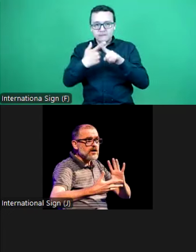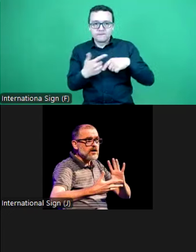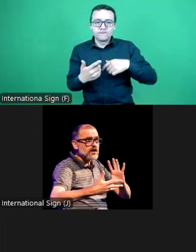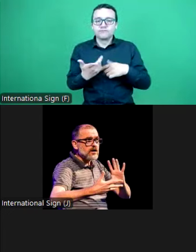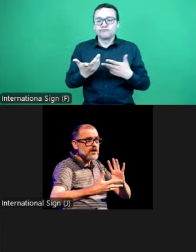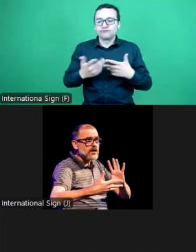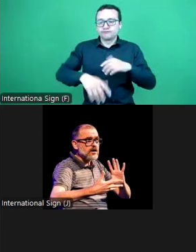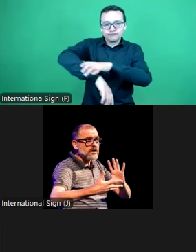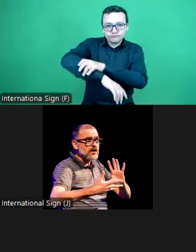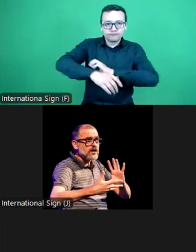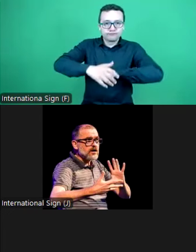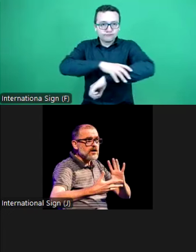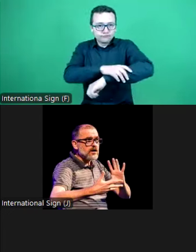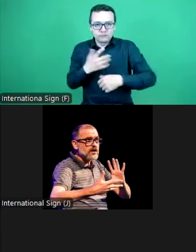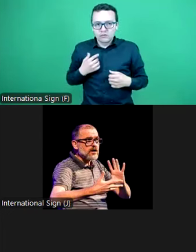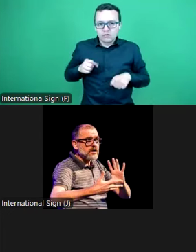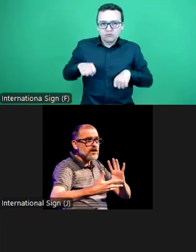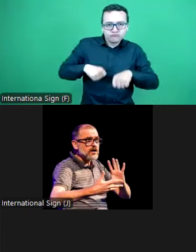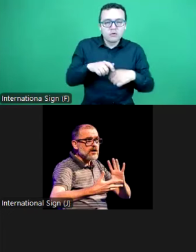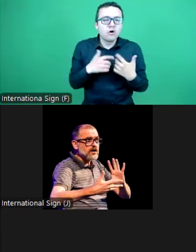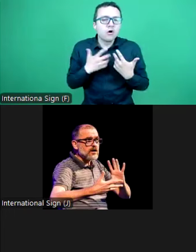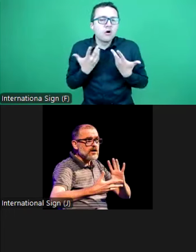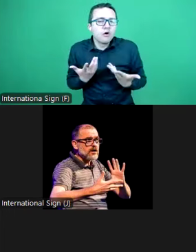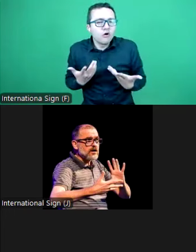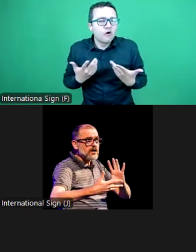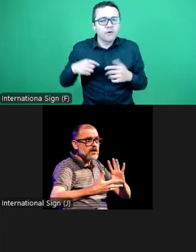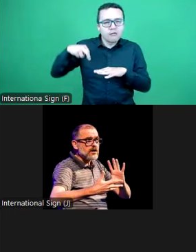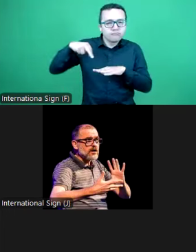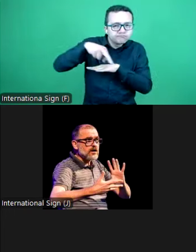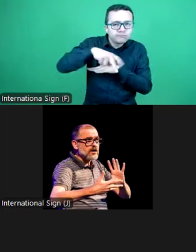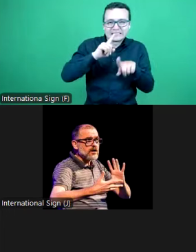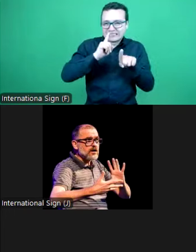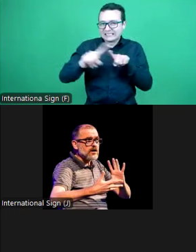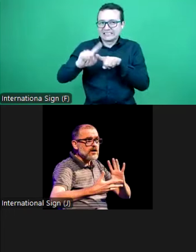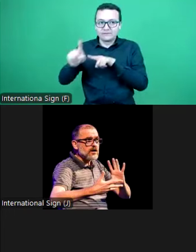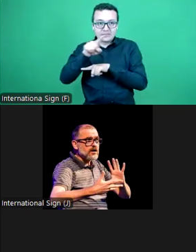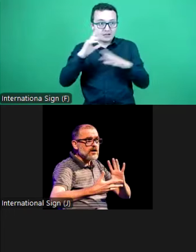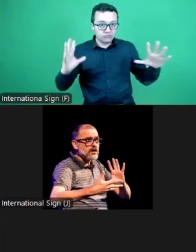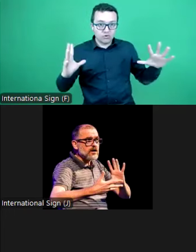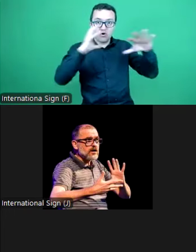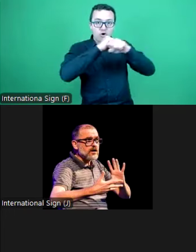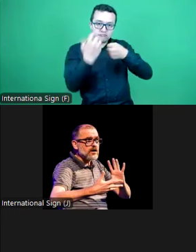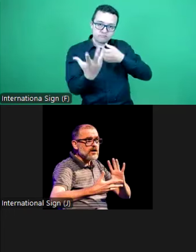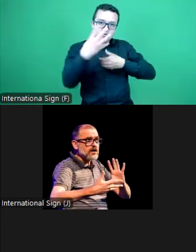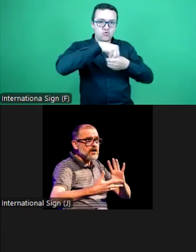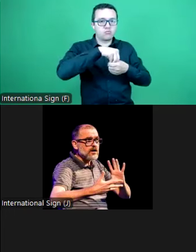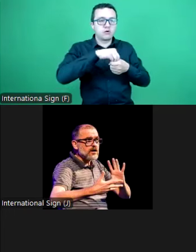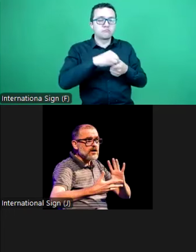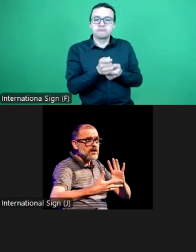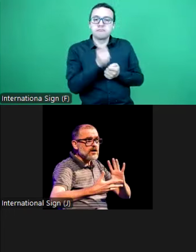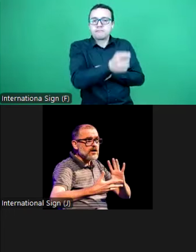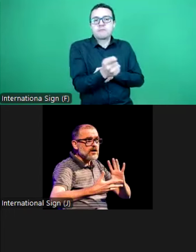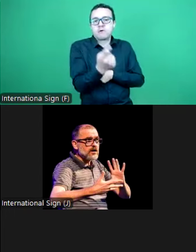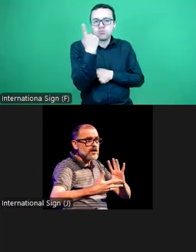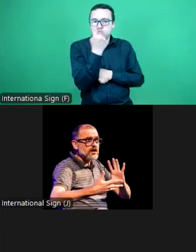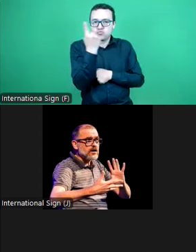pacote, ele recebe um valor que vai remunerar vai remunerar aquela etapa, né, do atendimento,